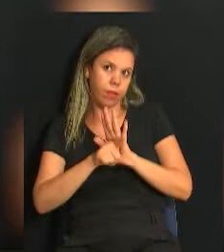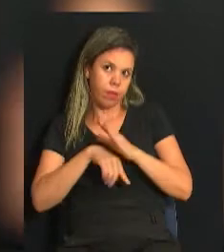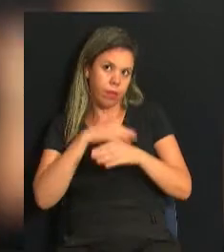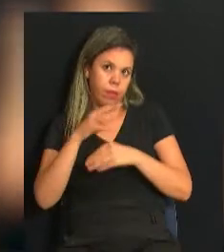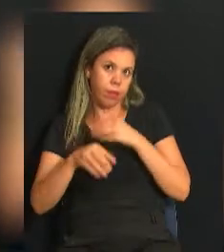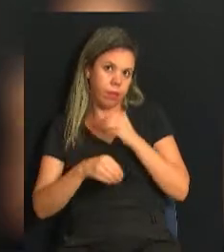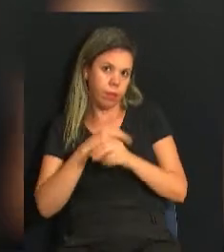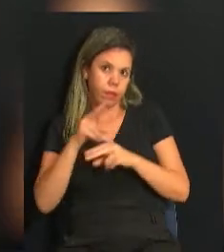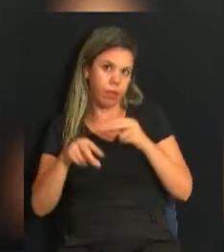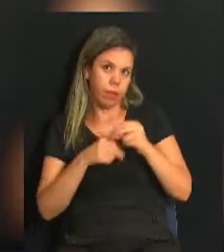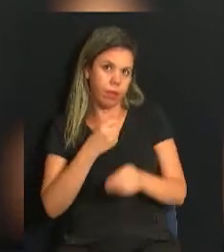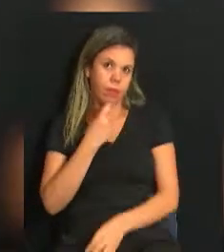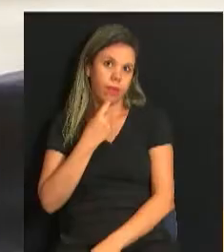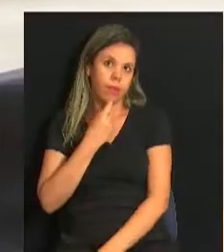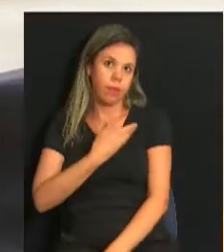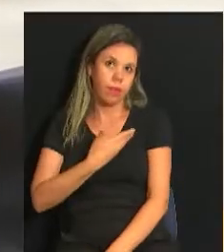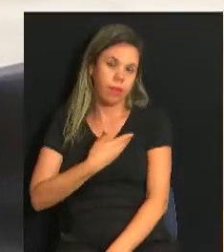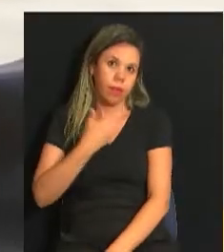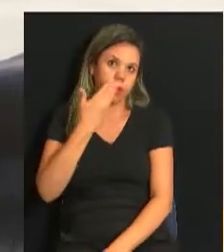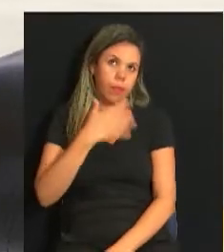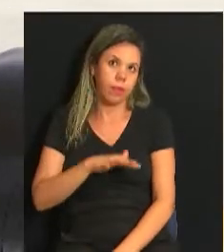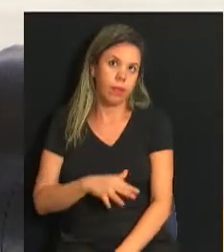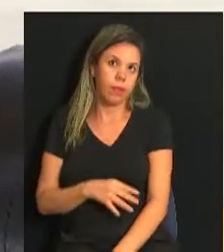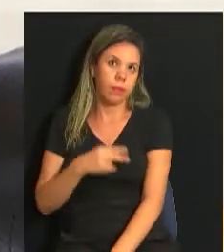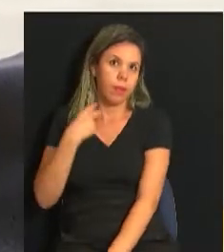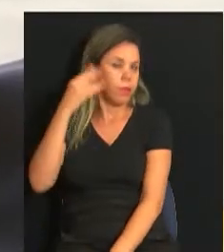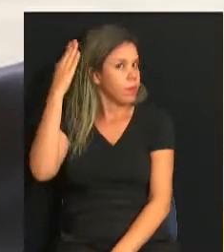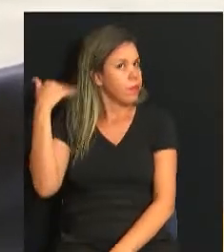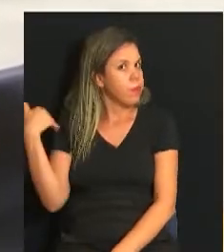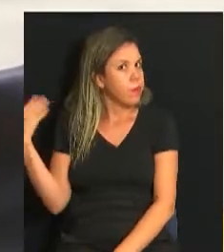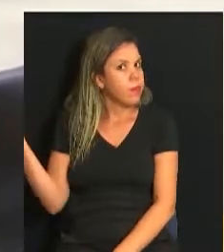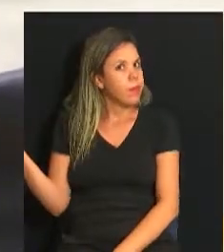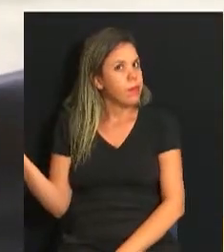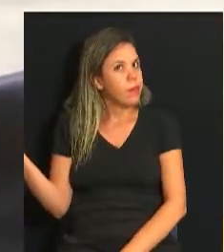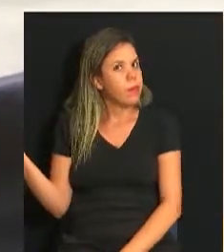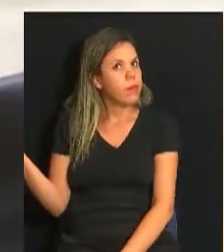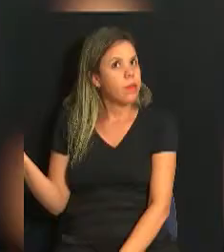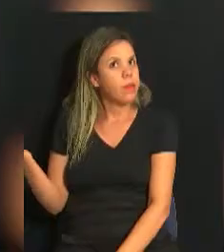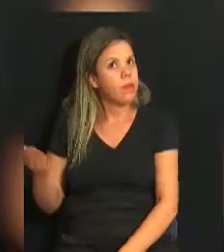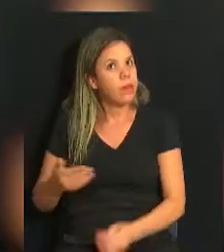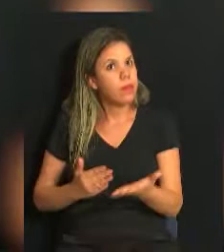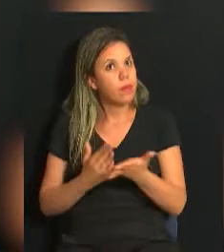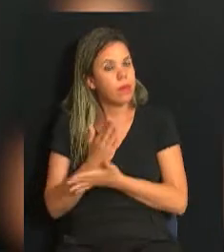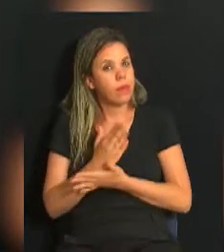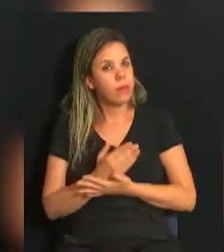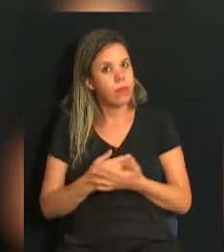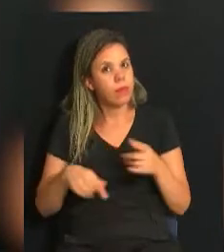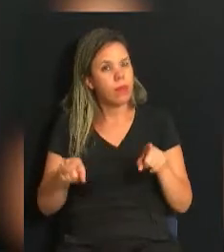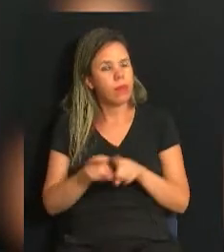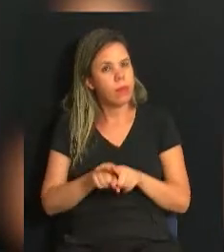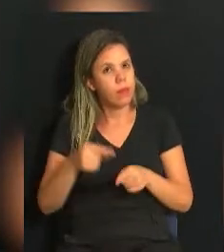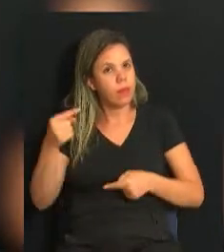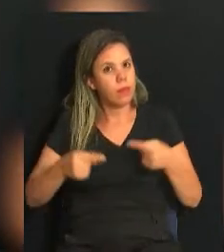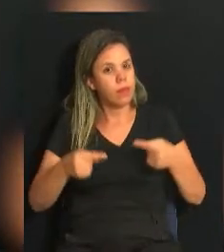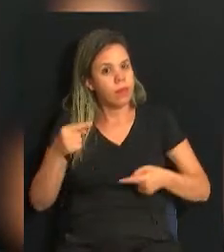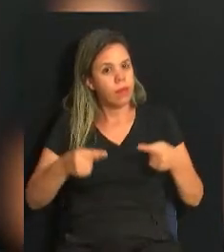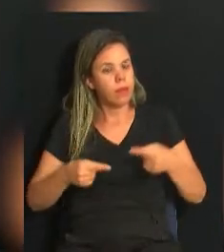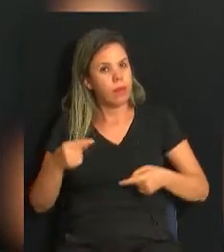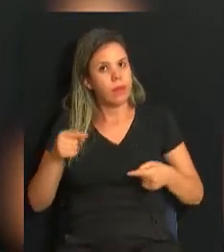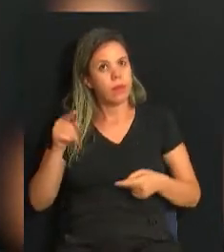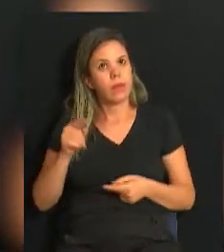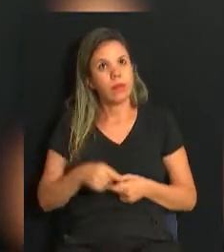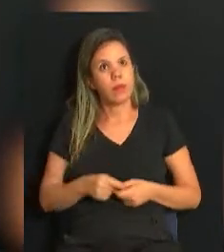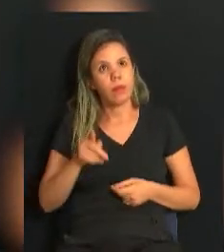o prêmio Campinas Amiga da Criança na vereadora Débora Palermo que foi aprovado também foram discutidos os